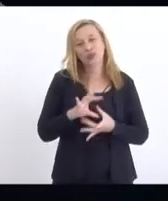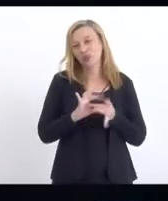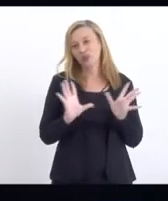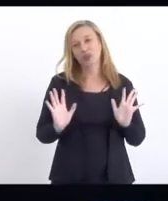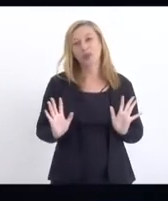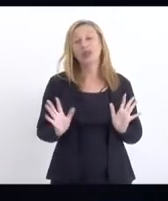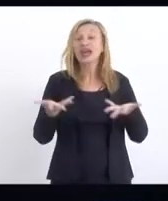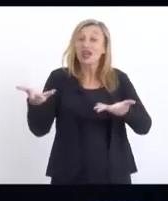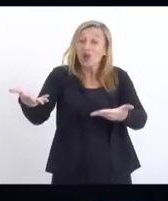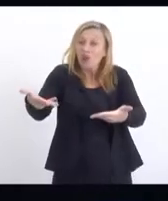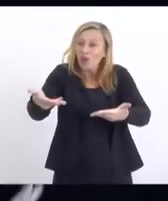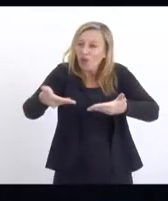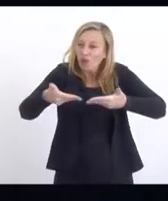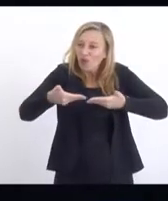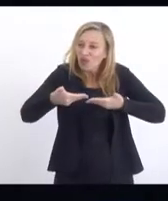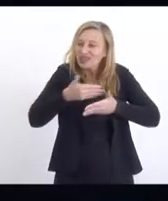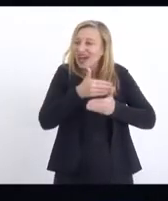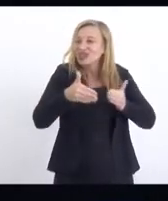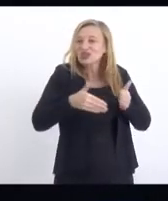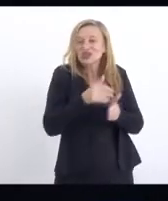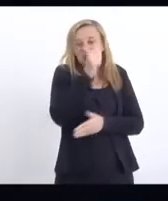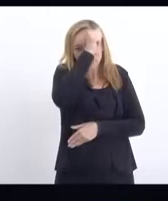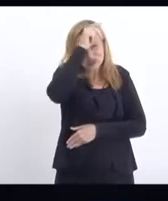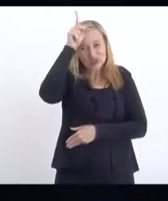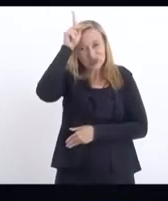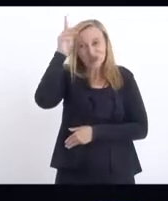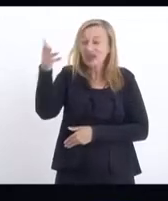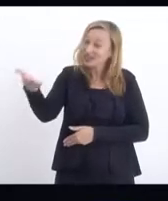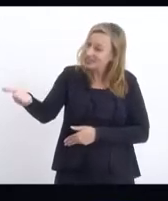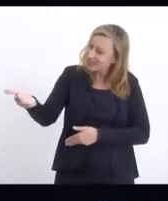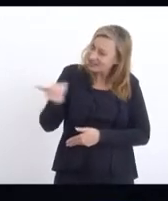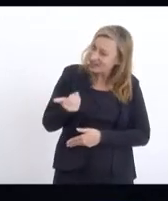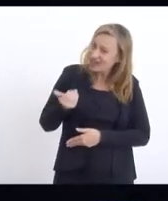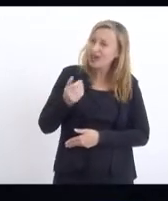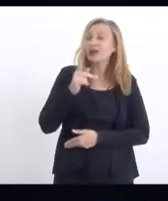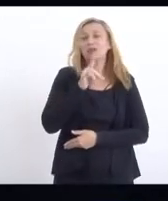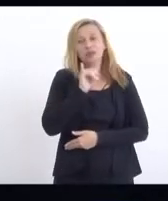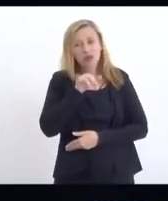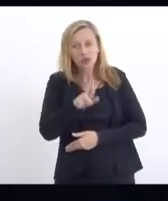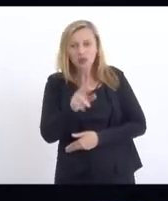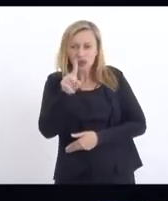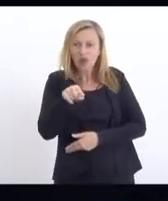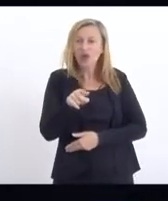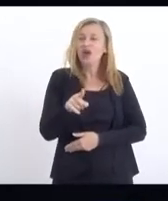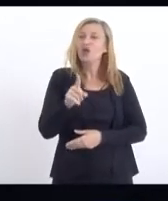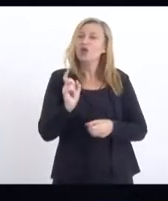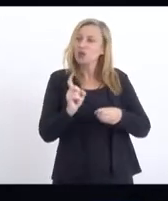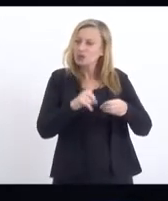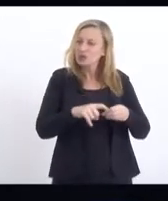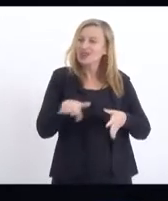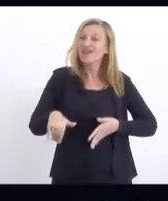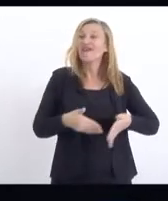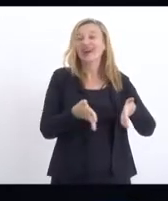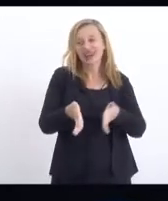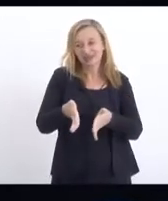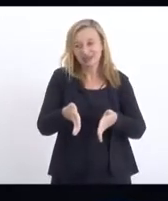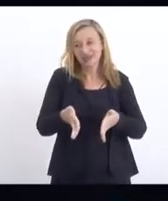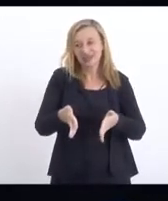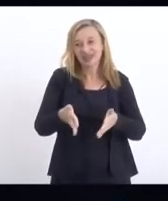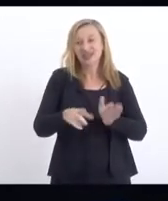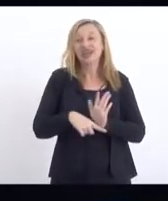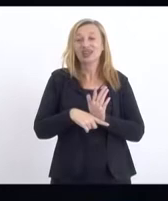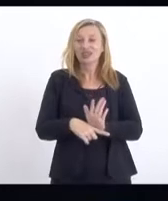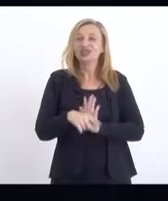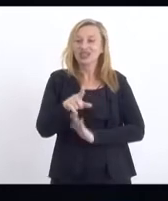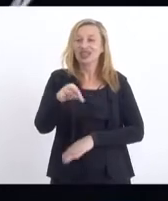queria convidar a todos os prefeitos que venham para o Cospinó, que é o consórcio, é o caminho. A Branca está ali, o